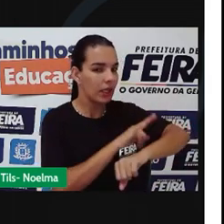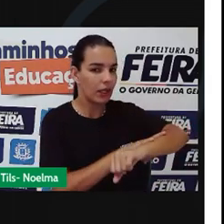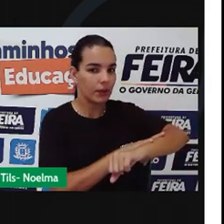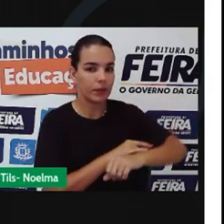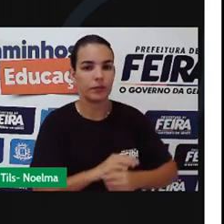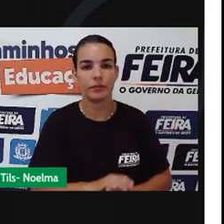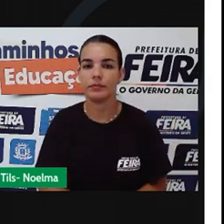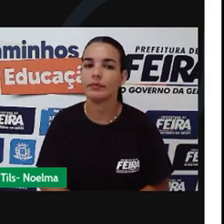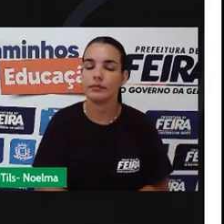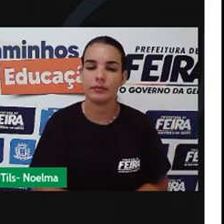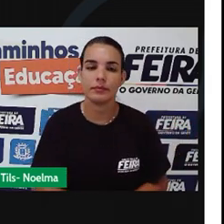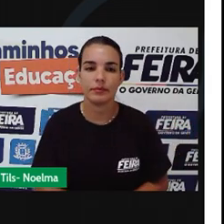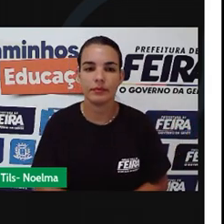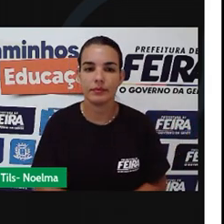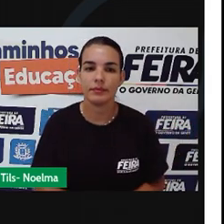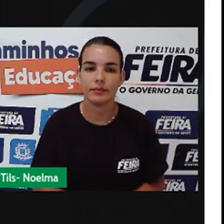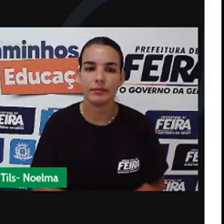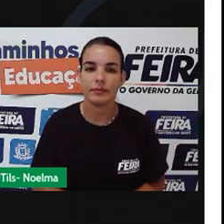banheiro